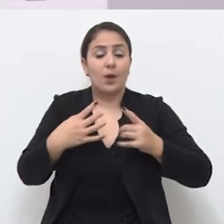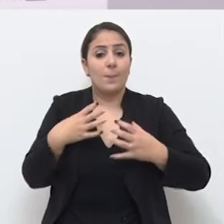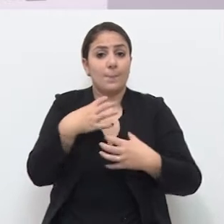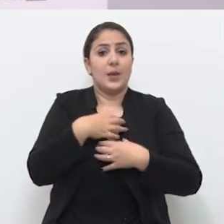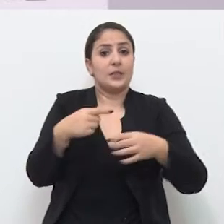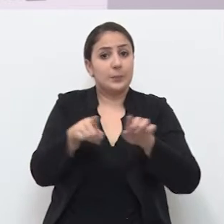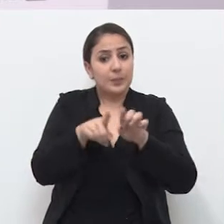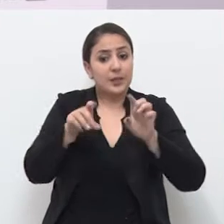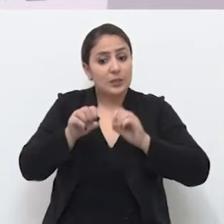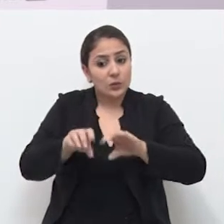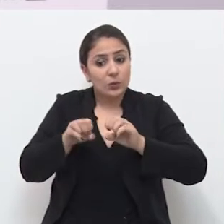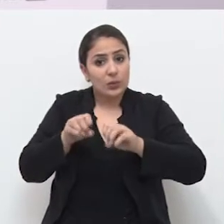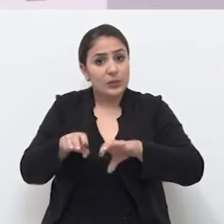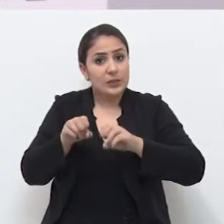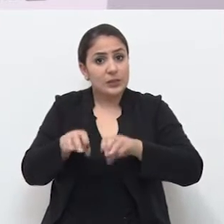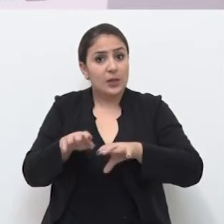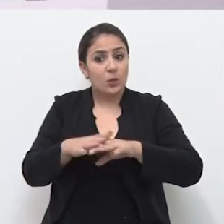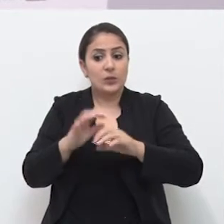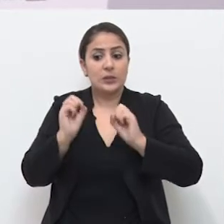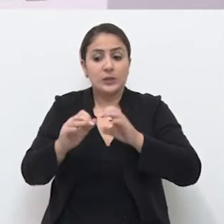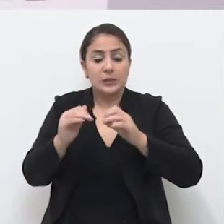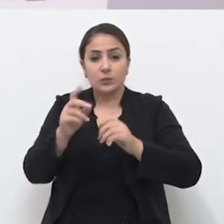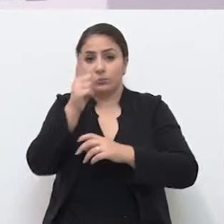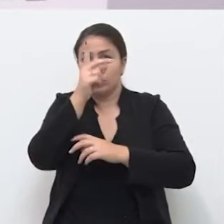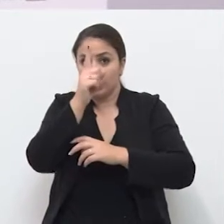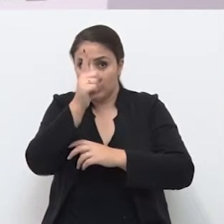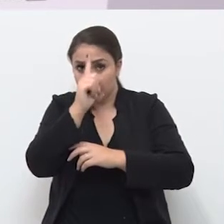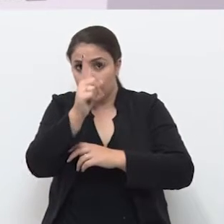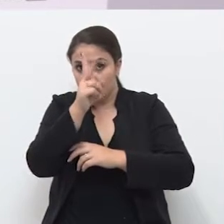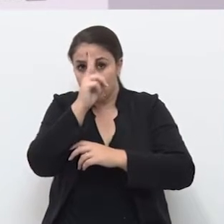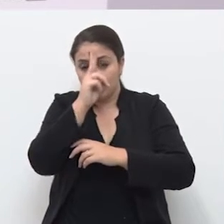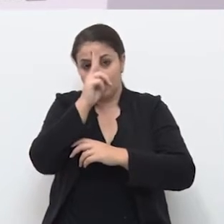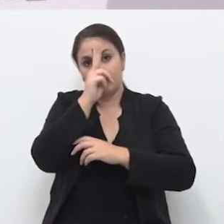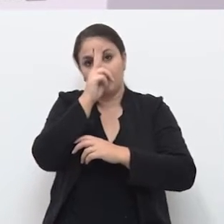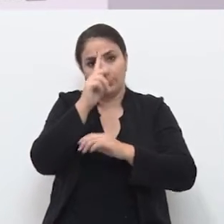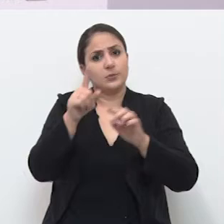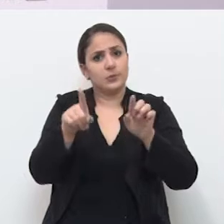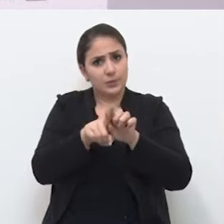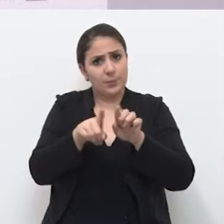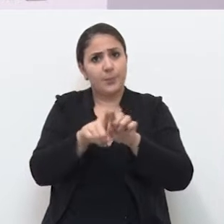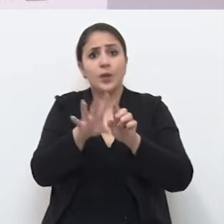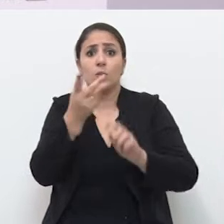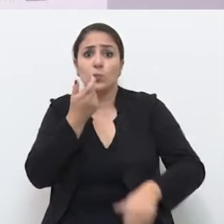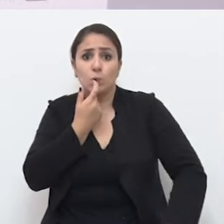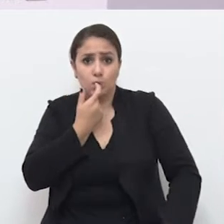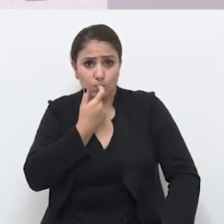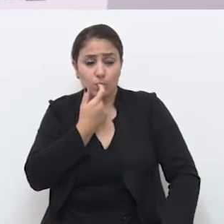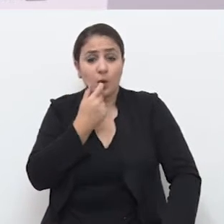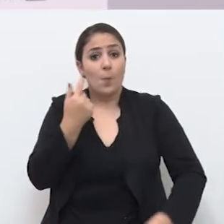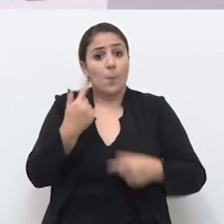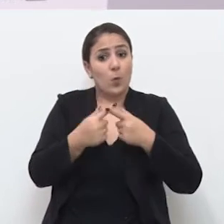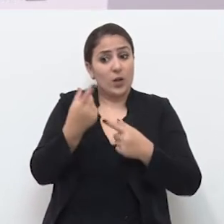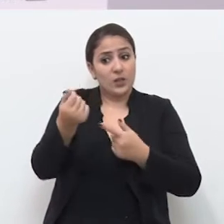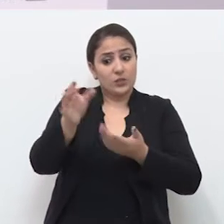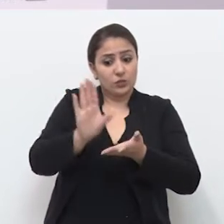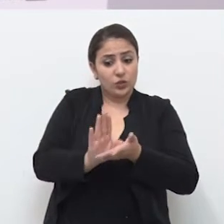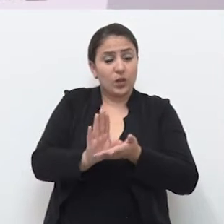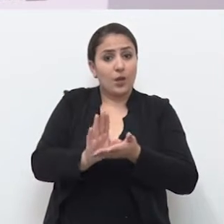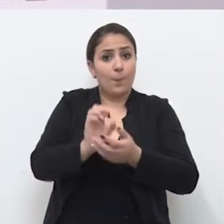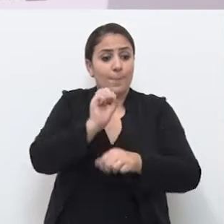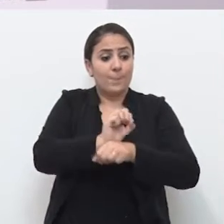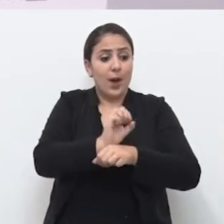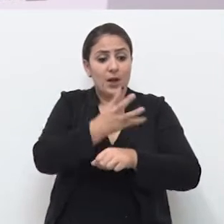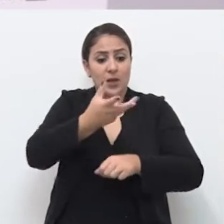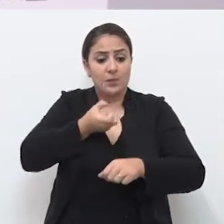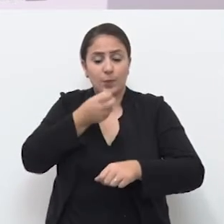porque impacta também na educação do ensino médio e também na educação fundamental e educação infantil, porque esse recurso